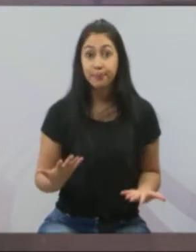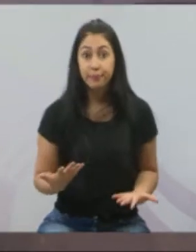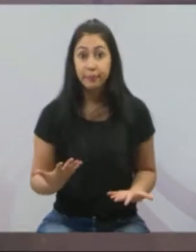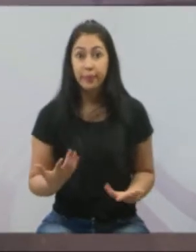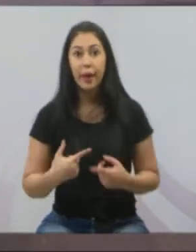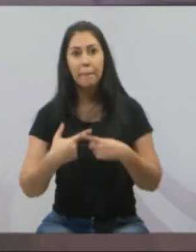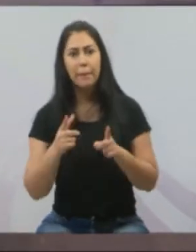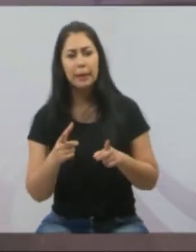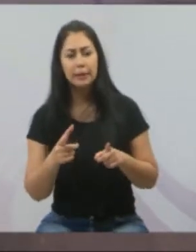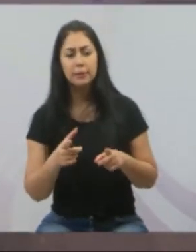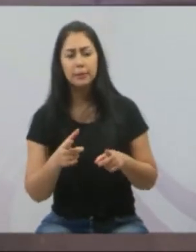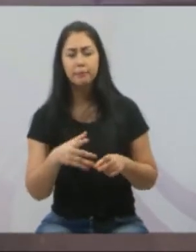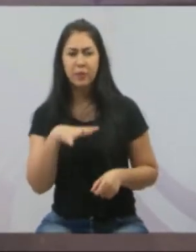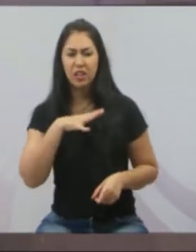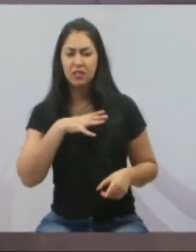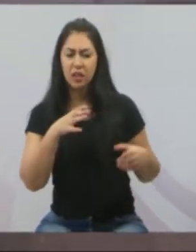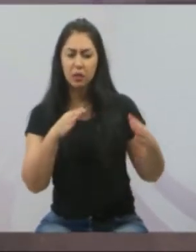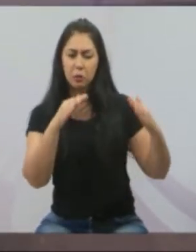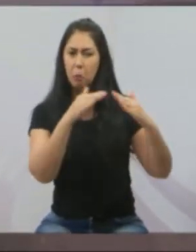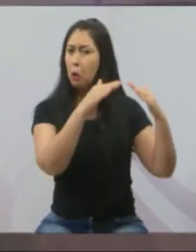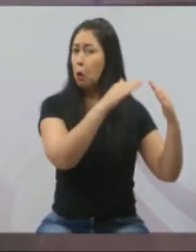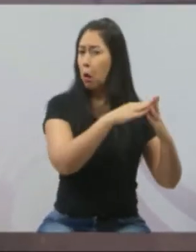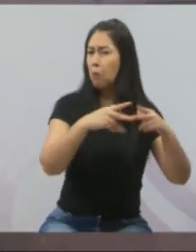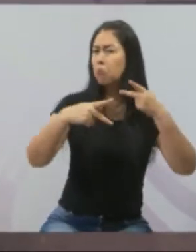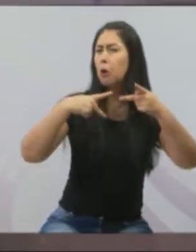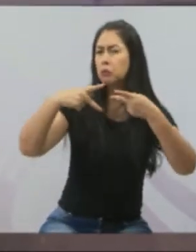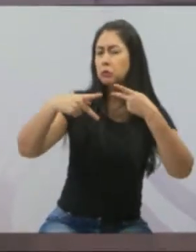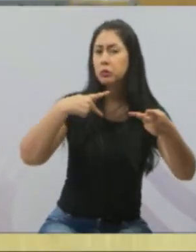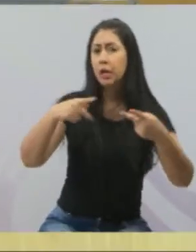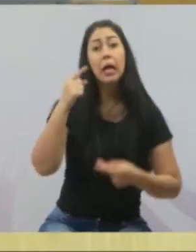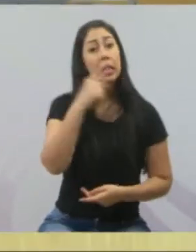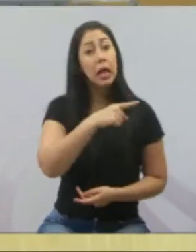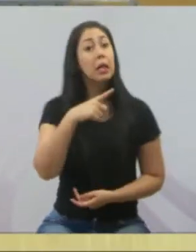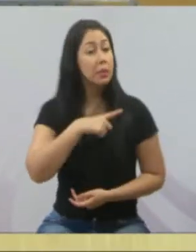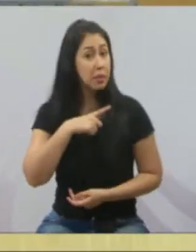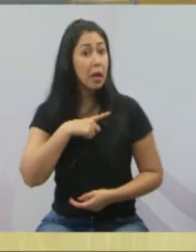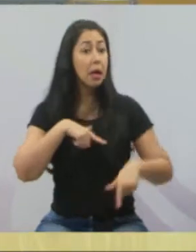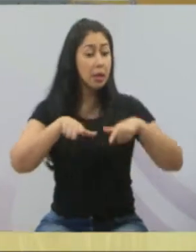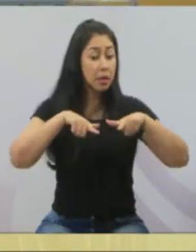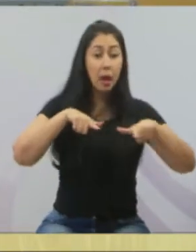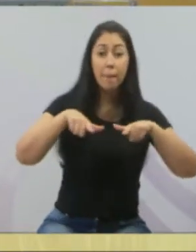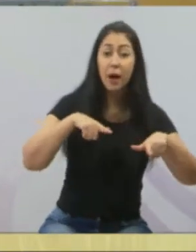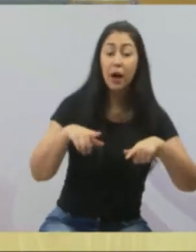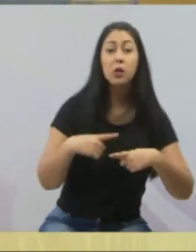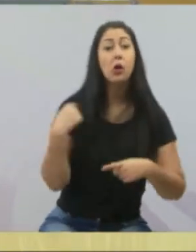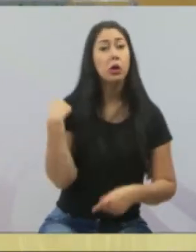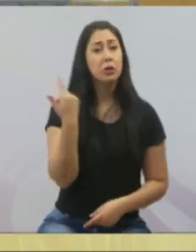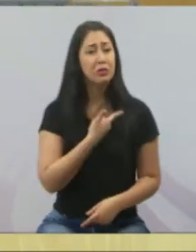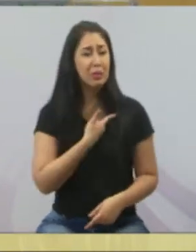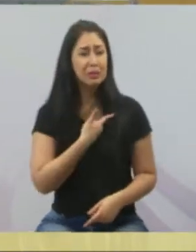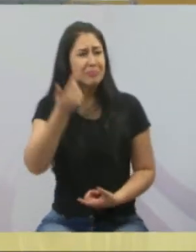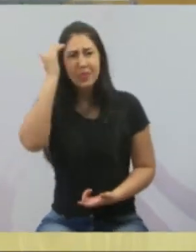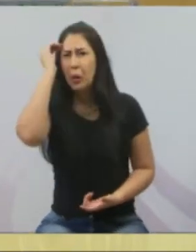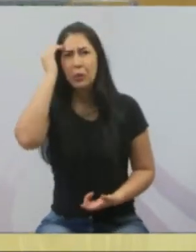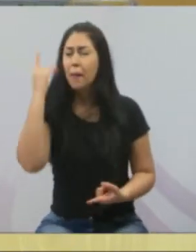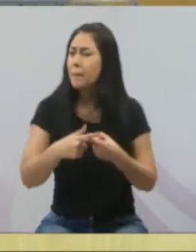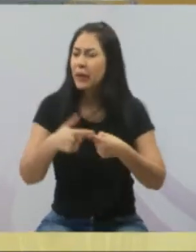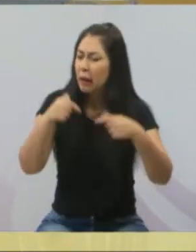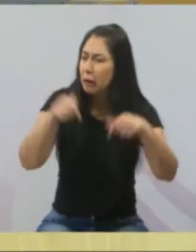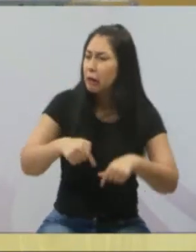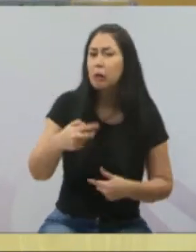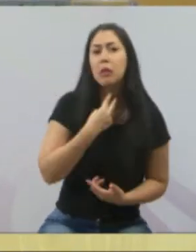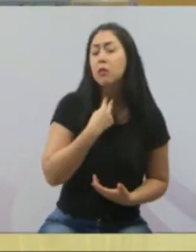senadores, é muitas regalias que tem. Então já chega 30 e poucos mil reais que recebe por mês, para que tanto benefício? Vamos tirar um pouco deles e levar para